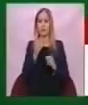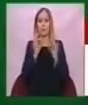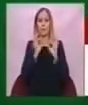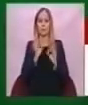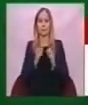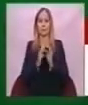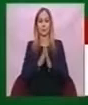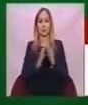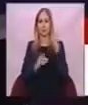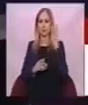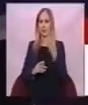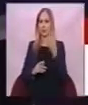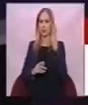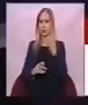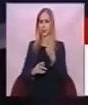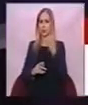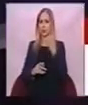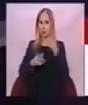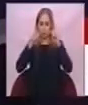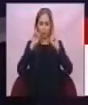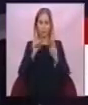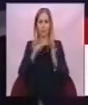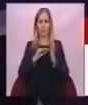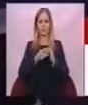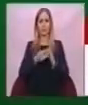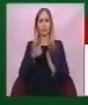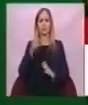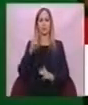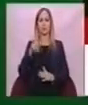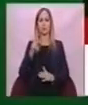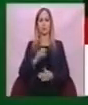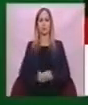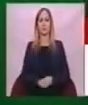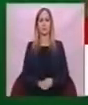Em 3, 2, 1, que comece o casting da Bruna.